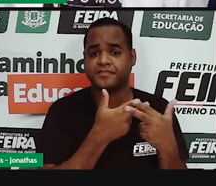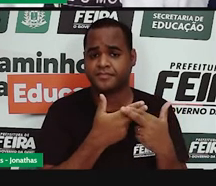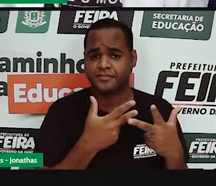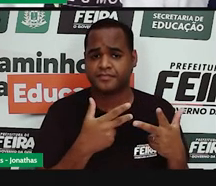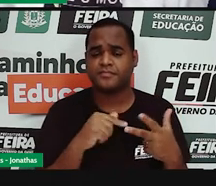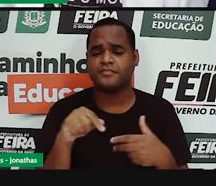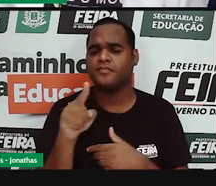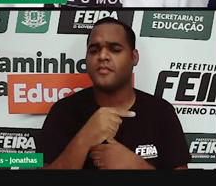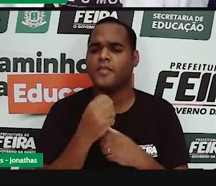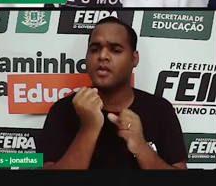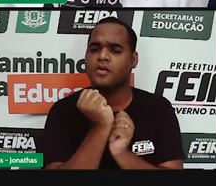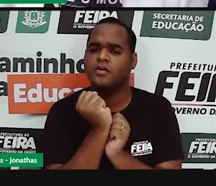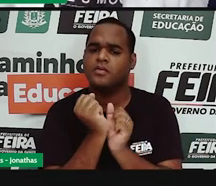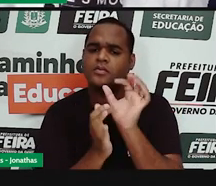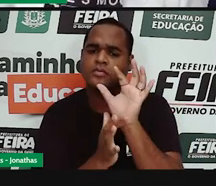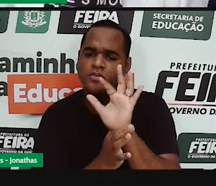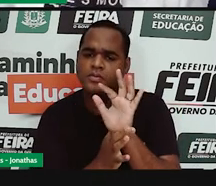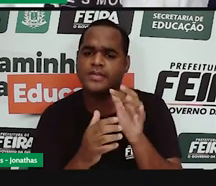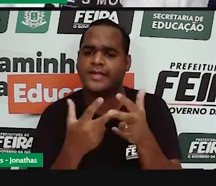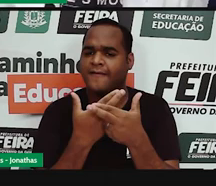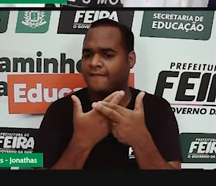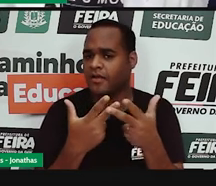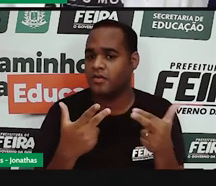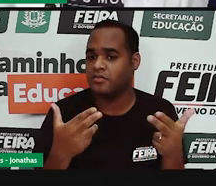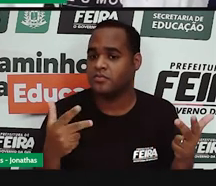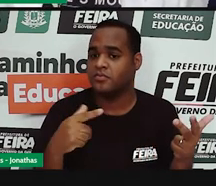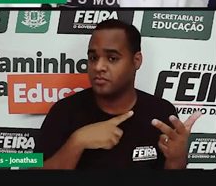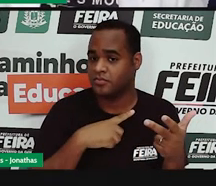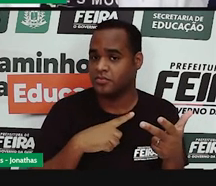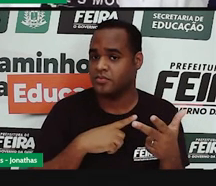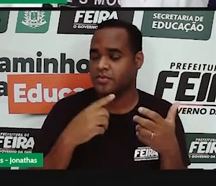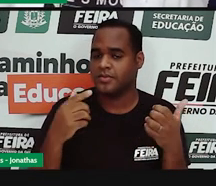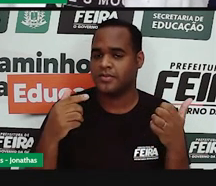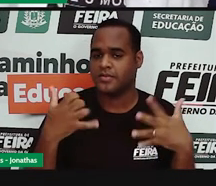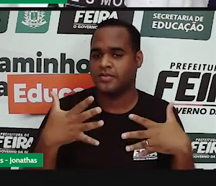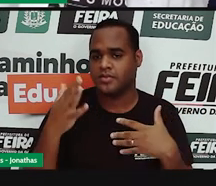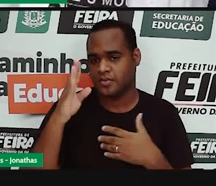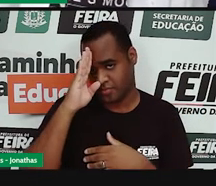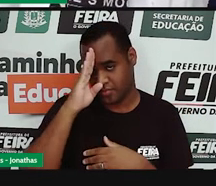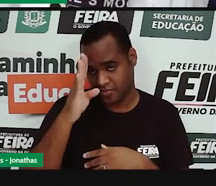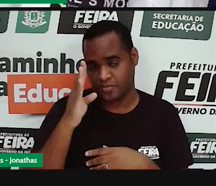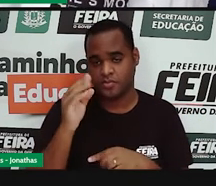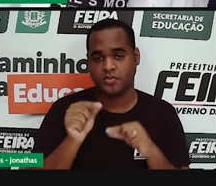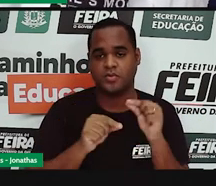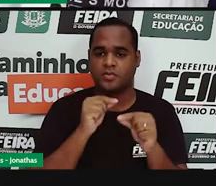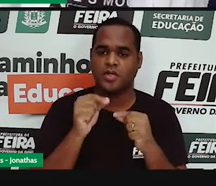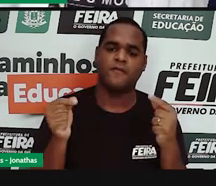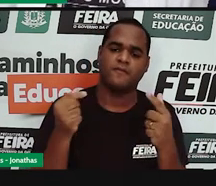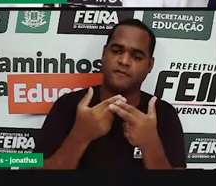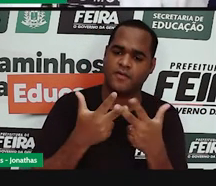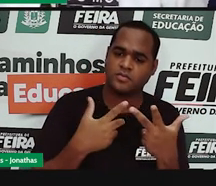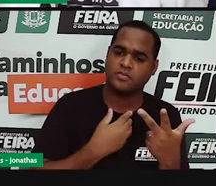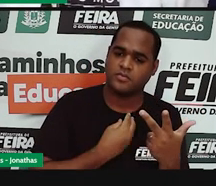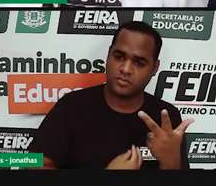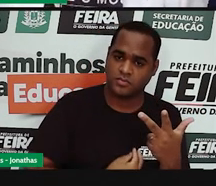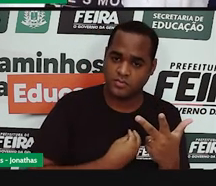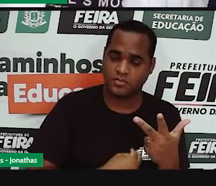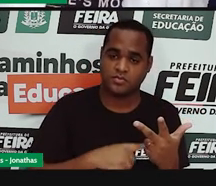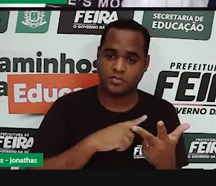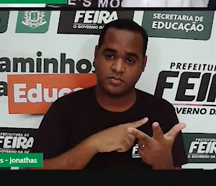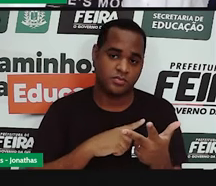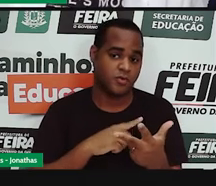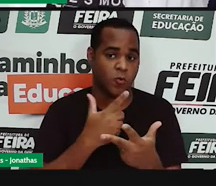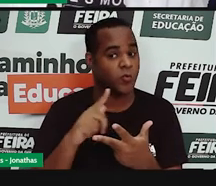essa escravidão podia se dar de várias formas. A principal era a escravidão por conquista e a escravidão